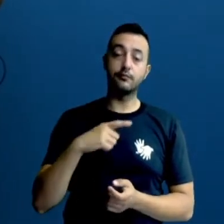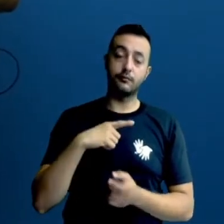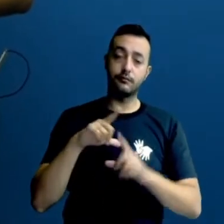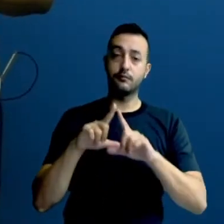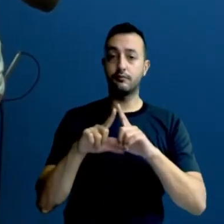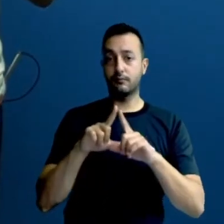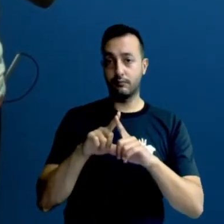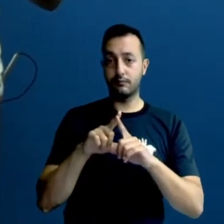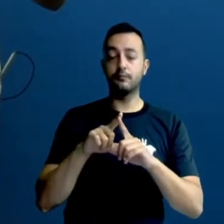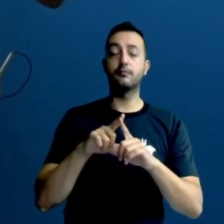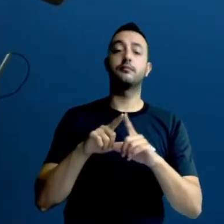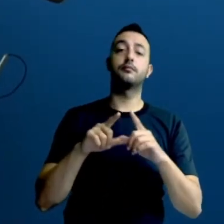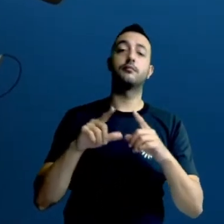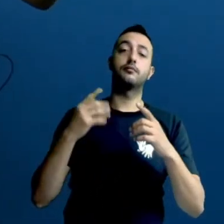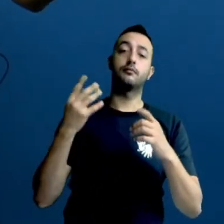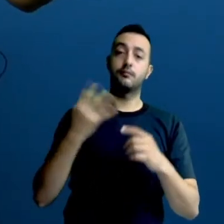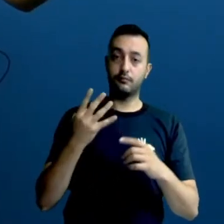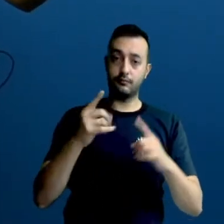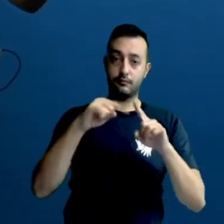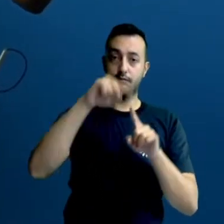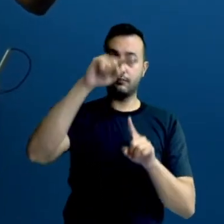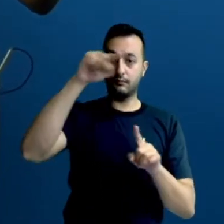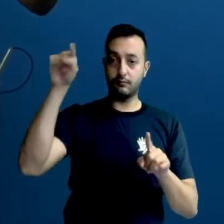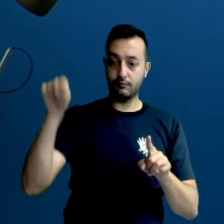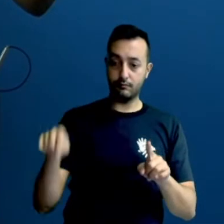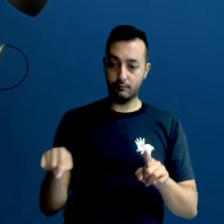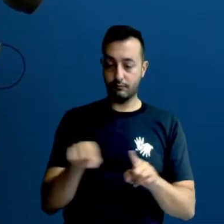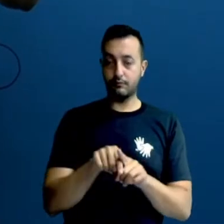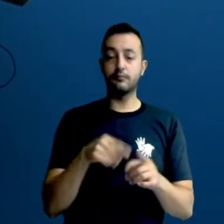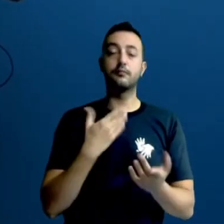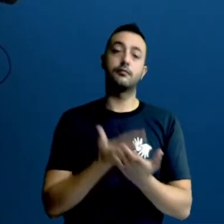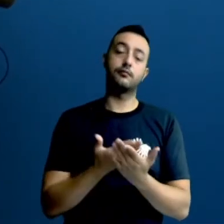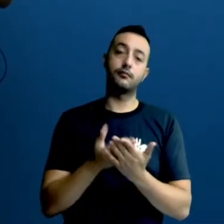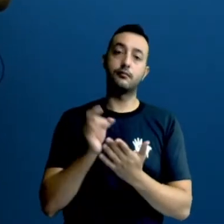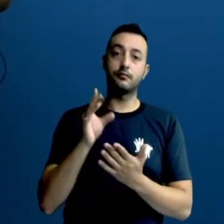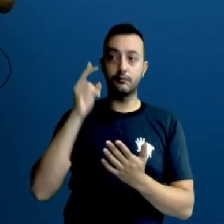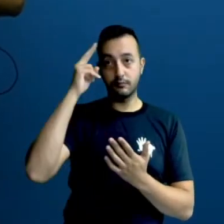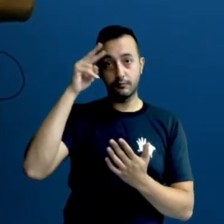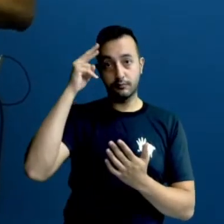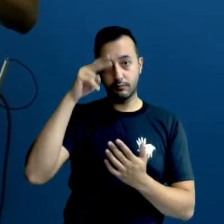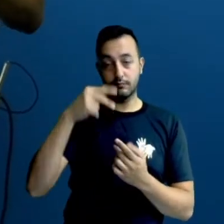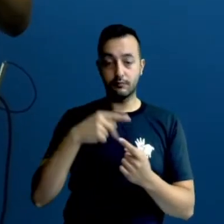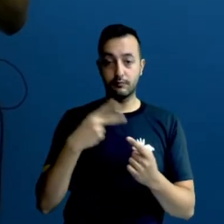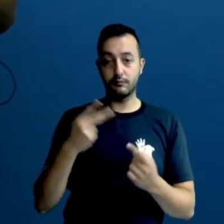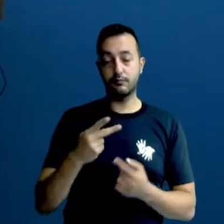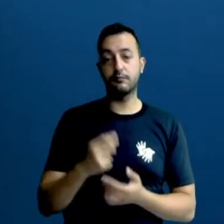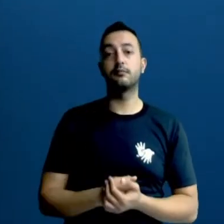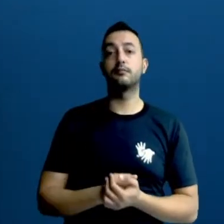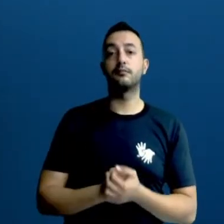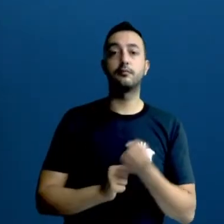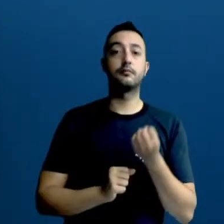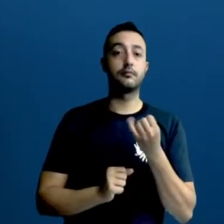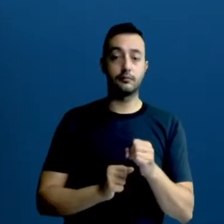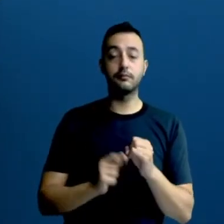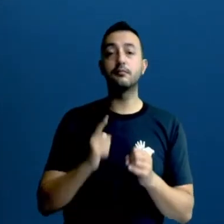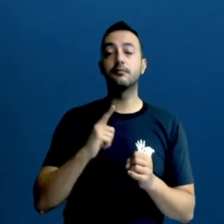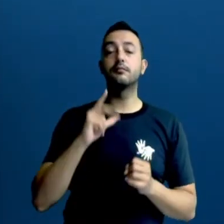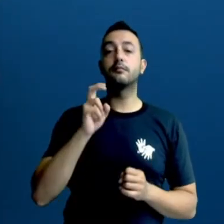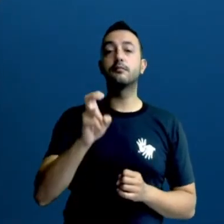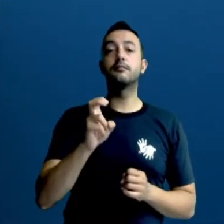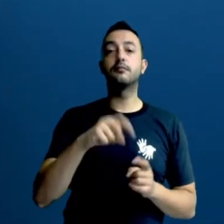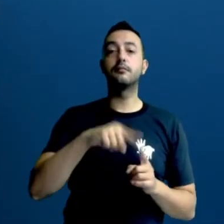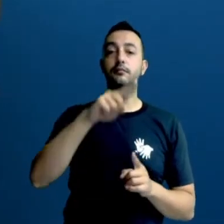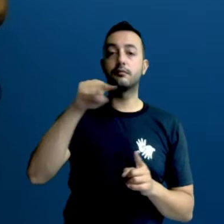os quadriláteros, tanto que fizemos uma aula só para revisar esses 2, tá? Se o polígono tem 5